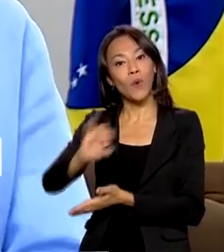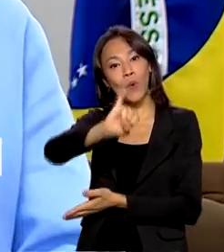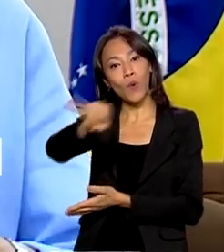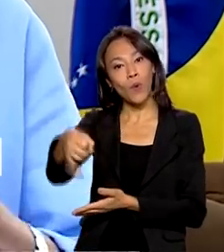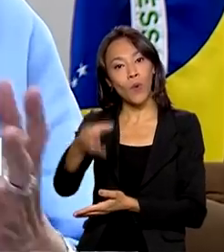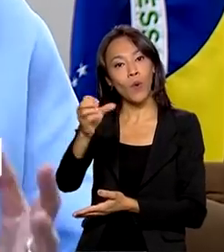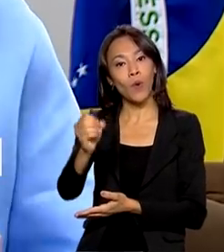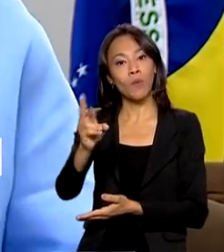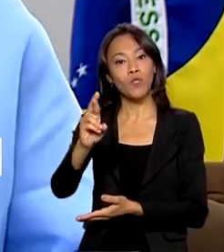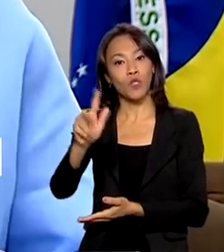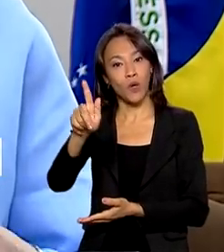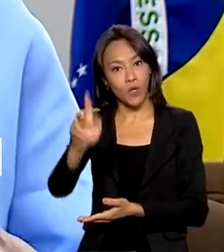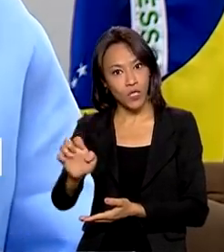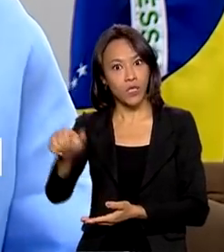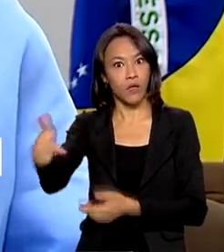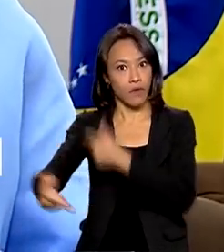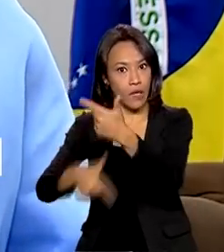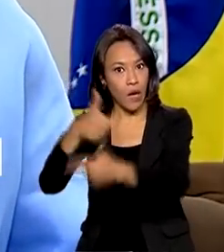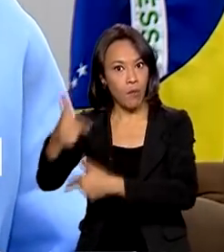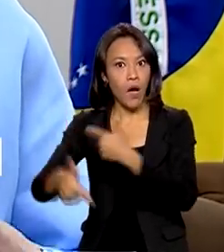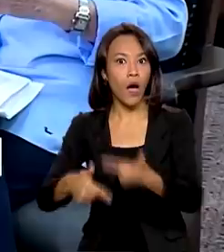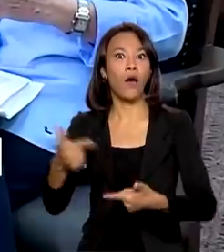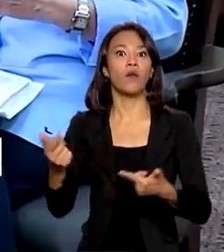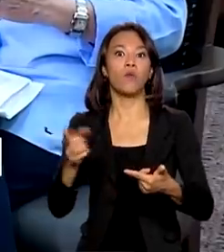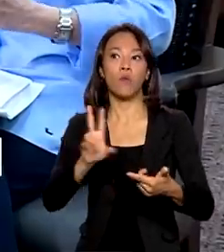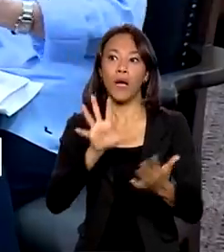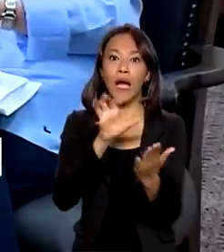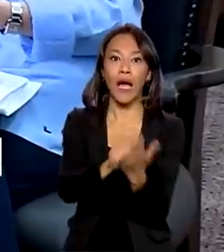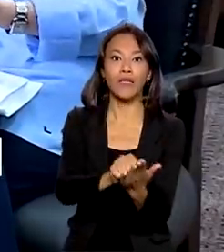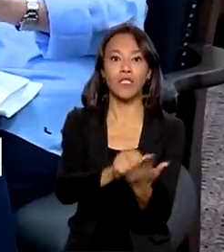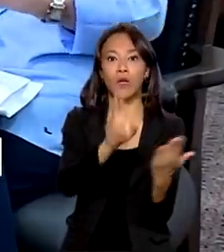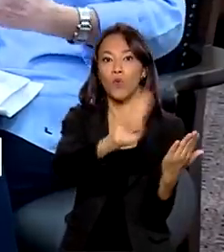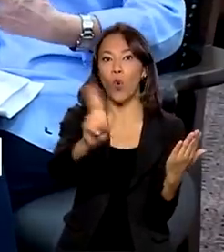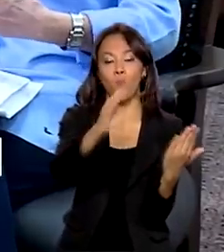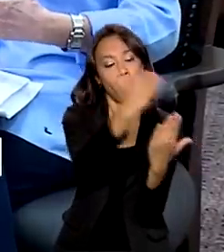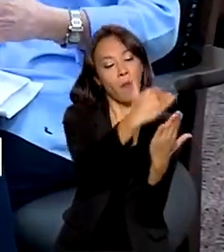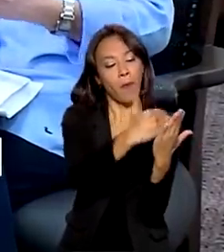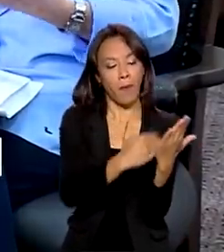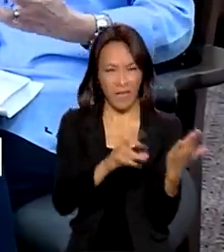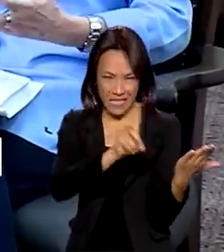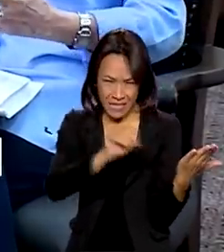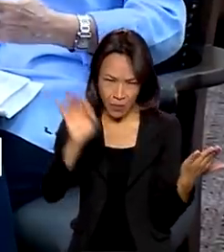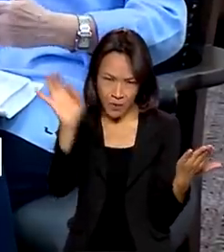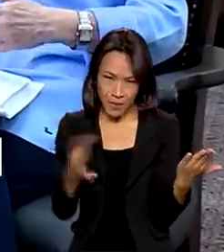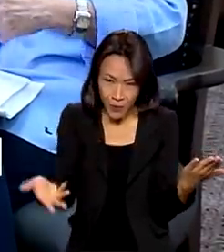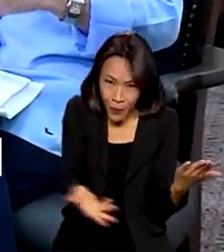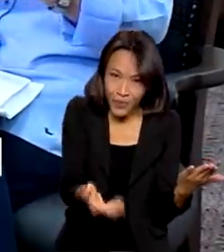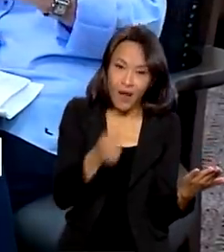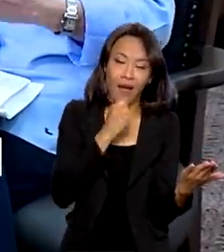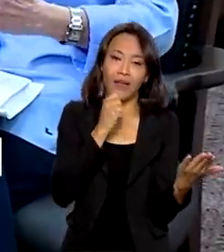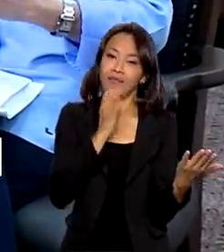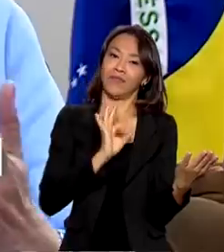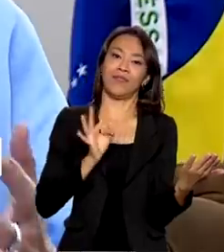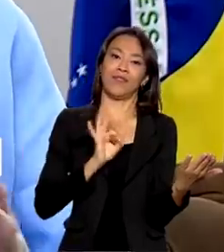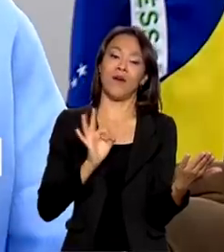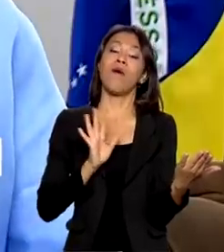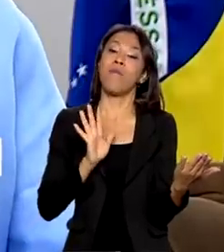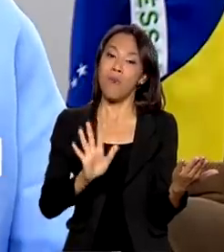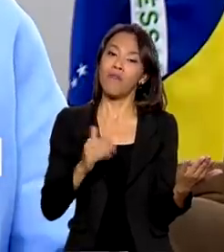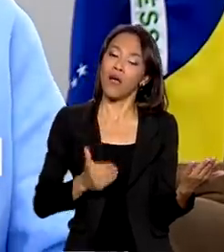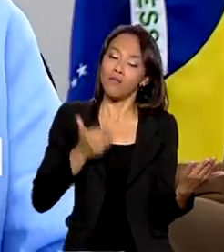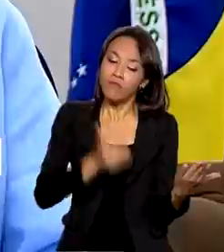muito trabalho para por esse cadastro de pé não é hoje Ele ainda não está sem por cento como a gente gostaria mas ele